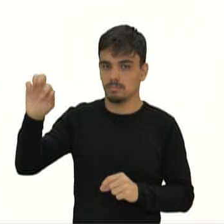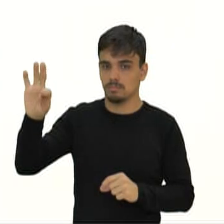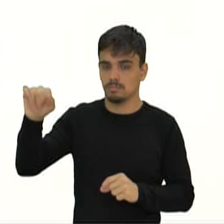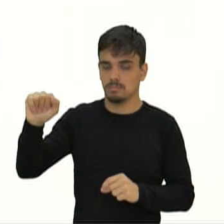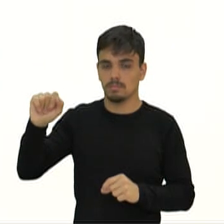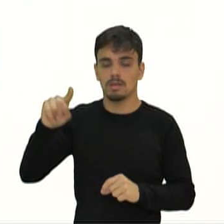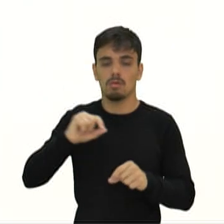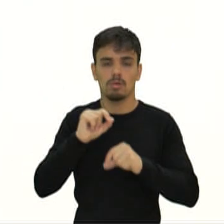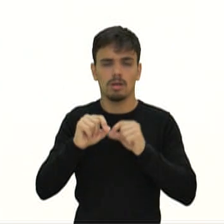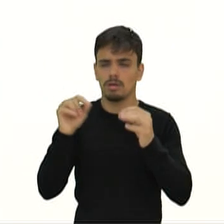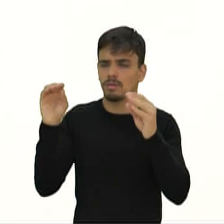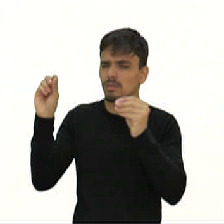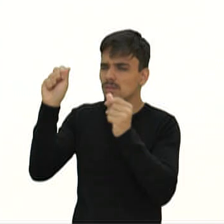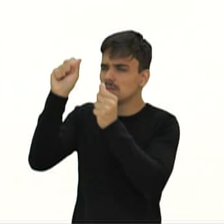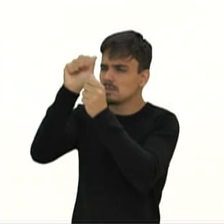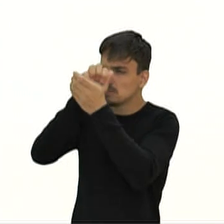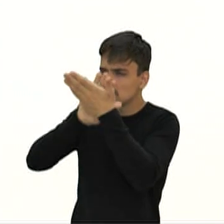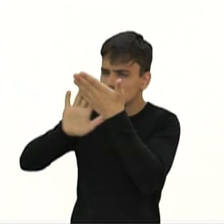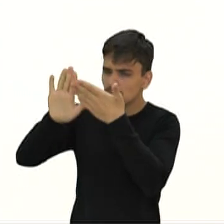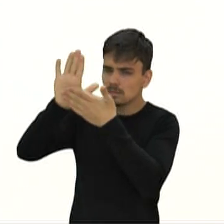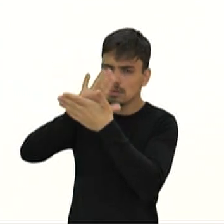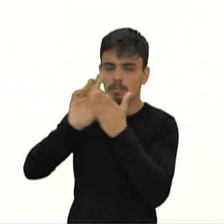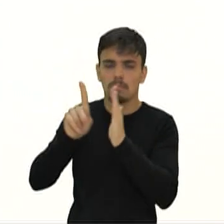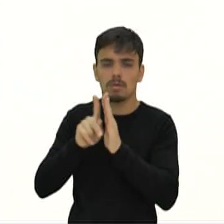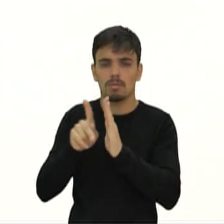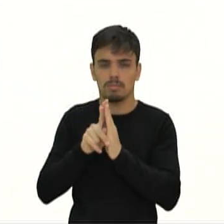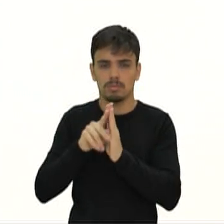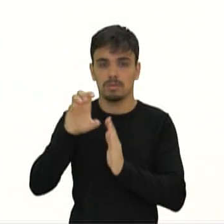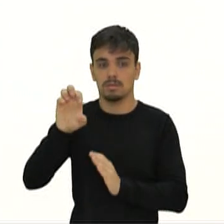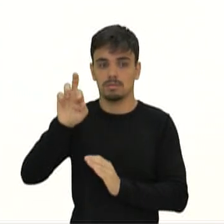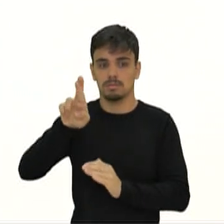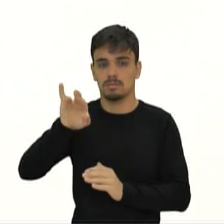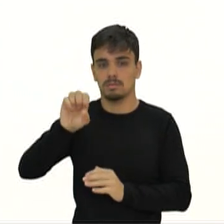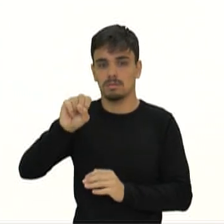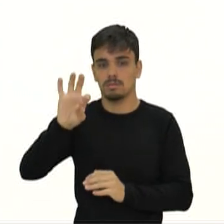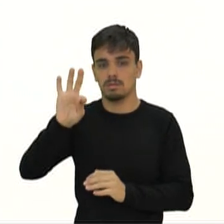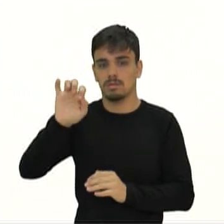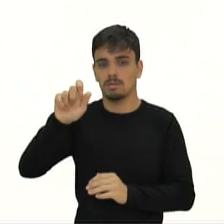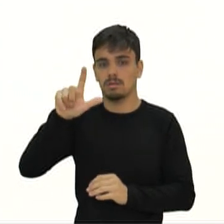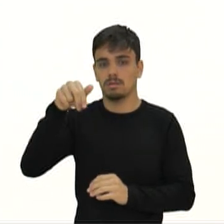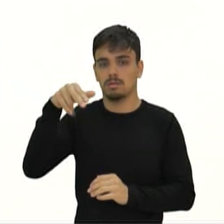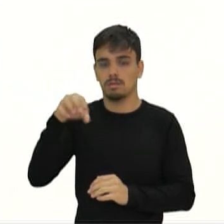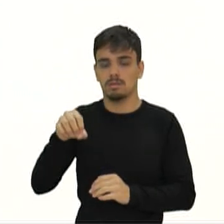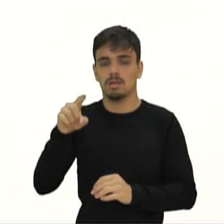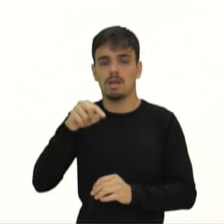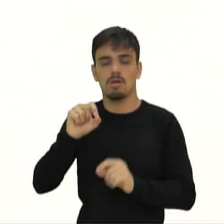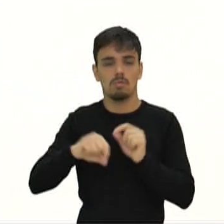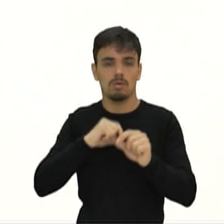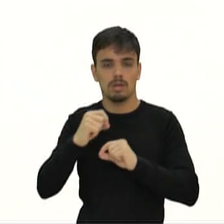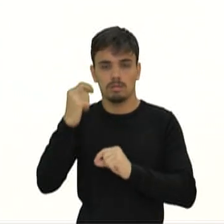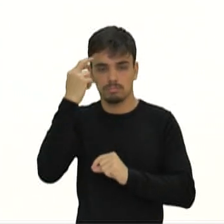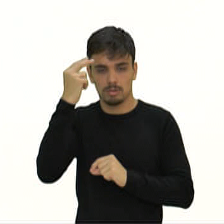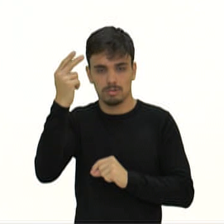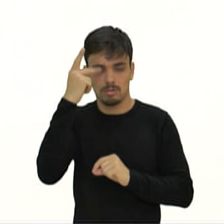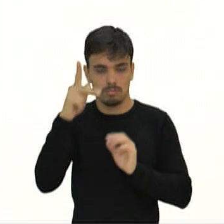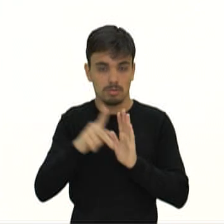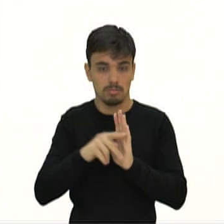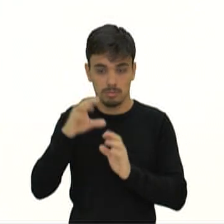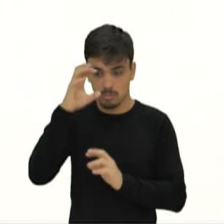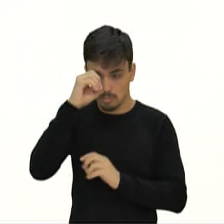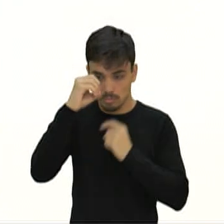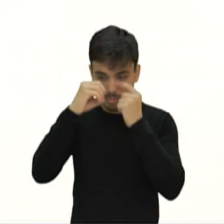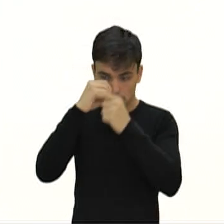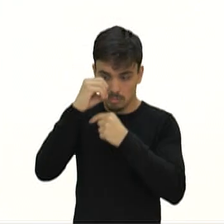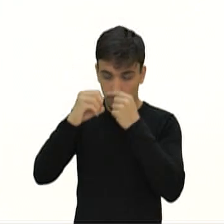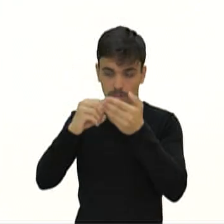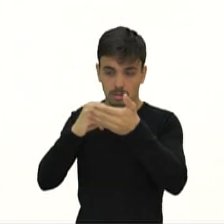opacidade parcial ou total do cristalino. O cristalino é uma lente biconvexa natural do olho, localizado